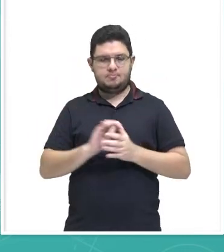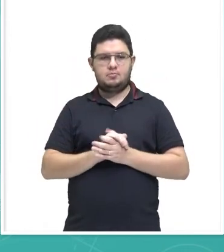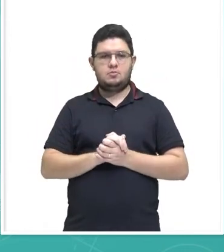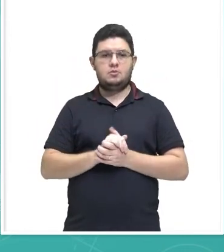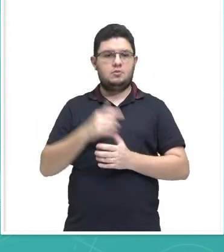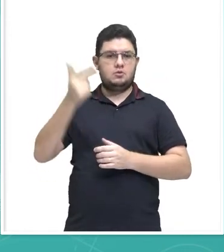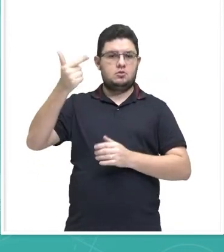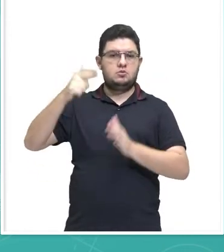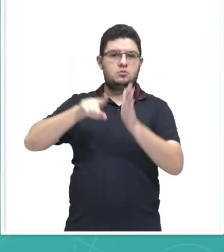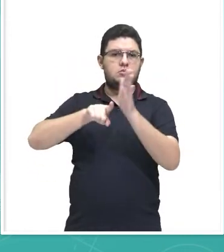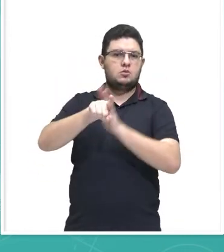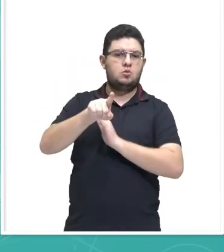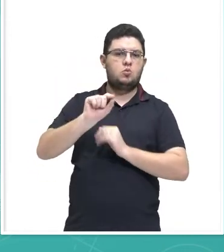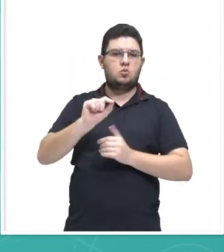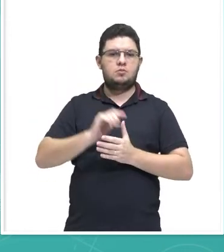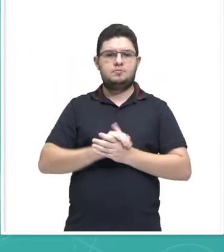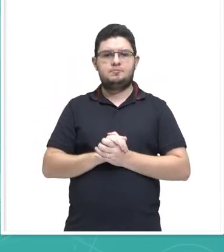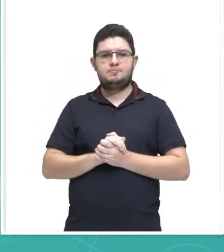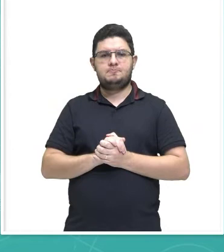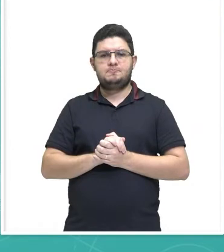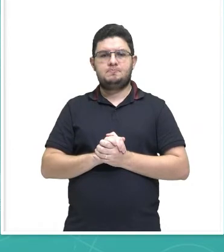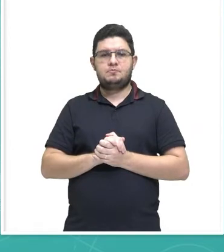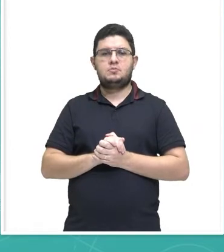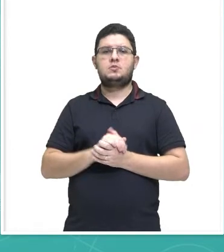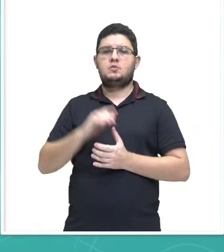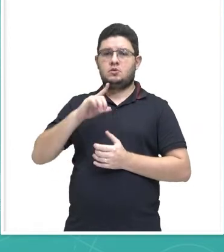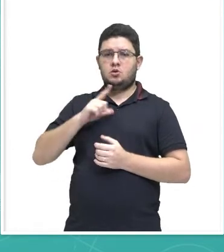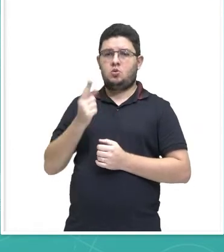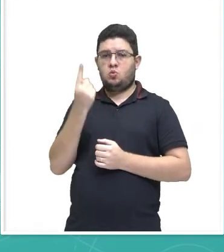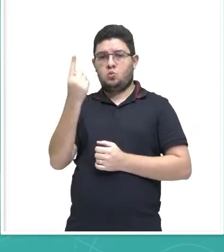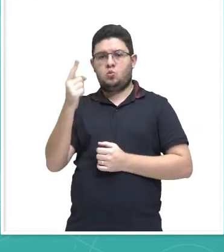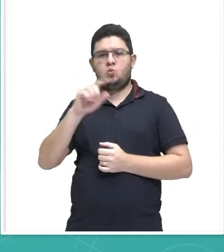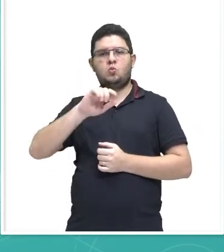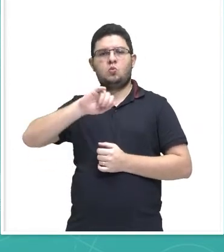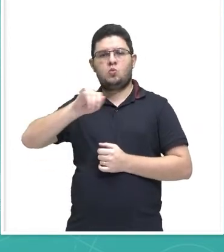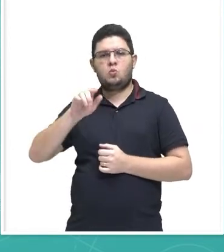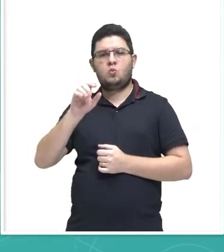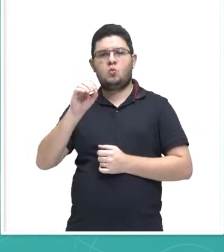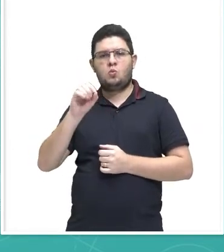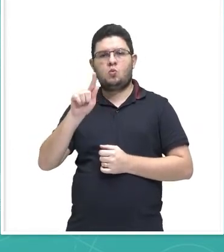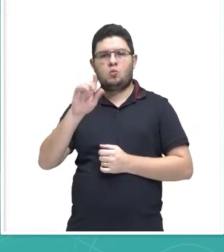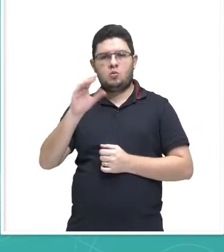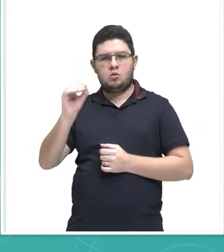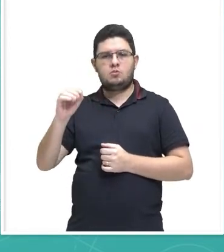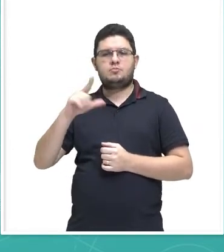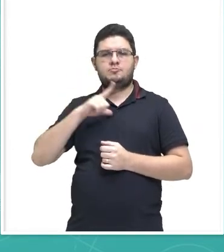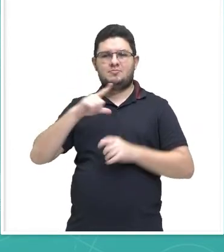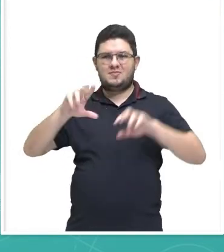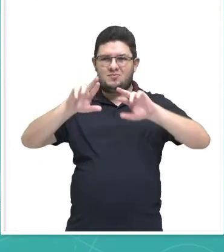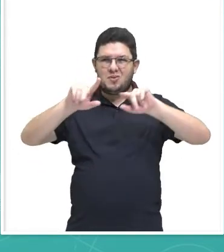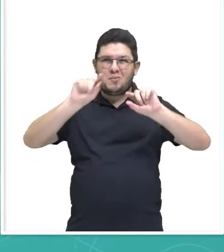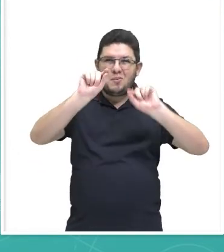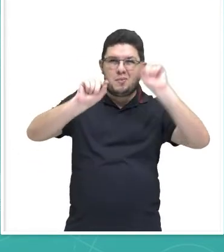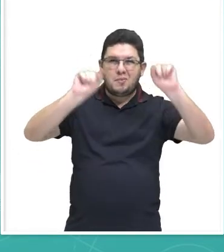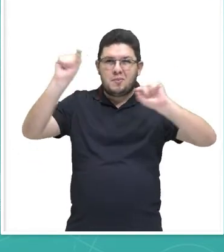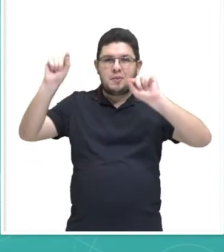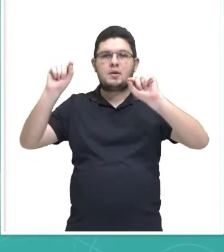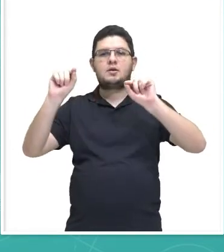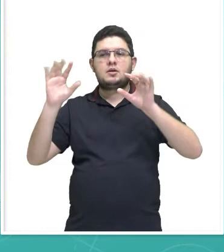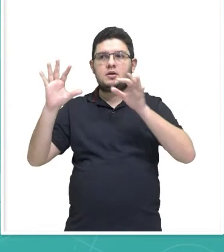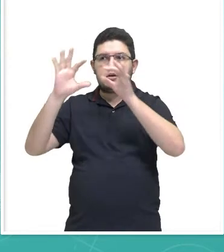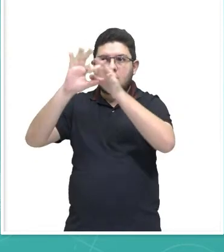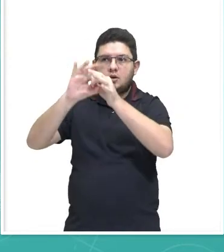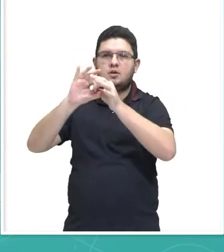questão 2, diz assim: esse jogo possui diferentes peças que devem ser ajustadas umas às